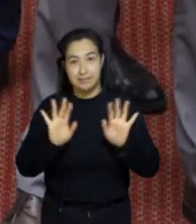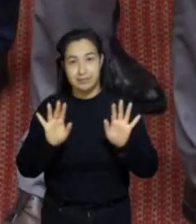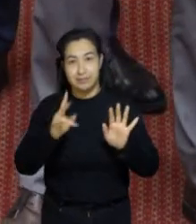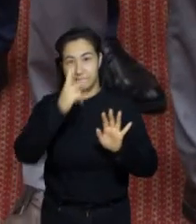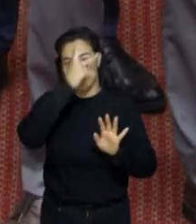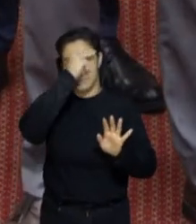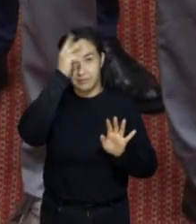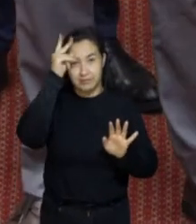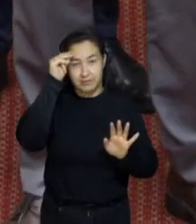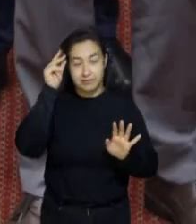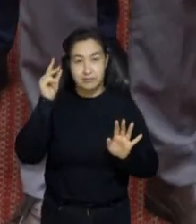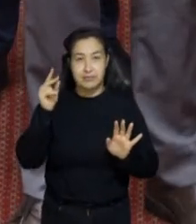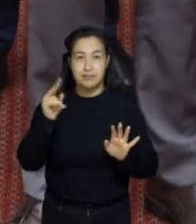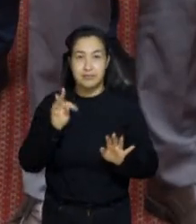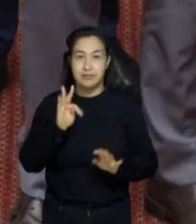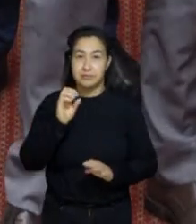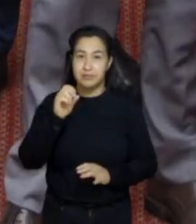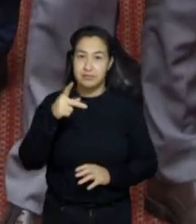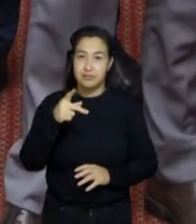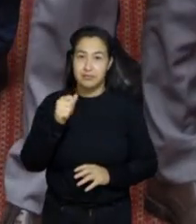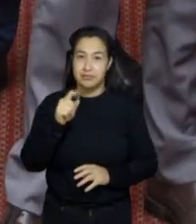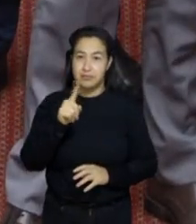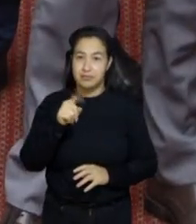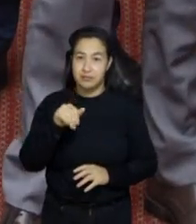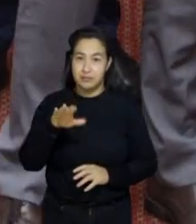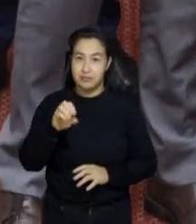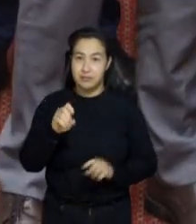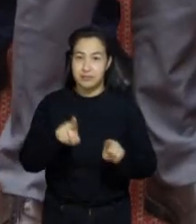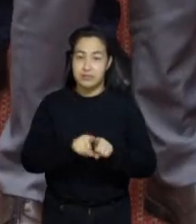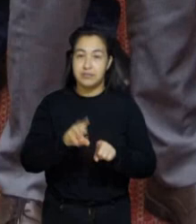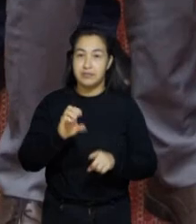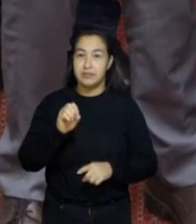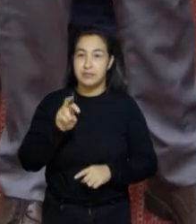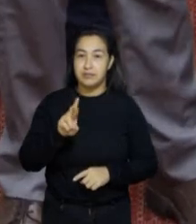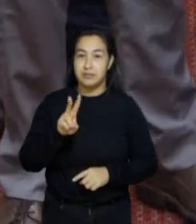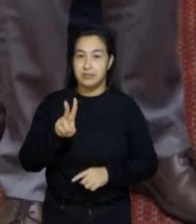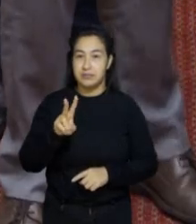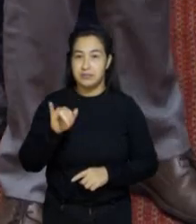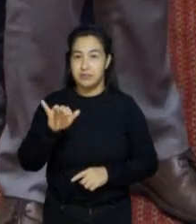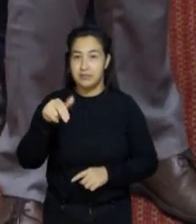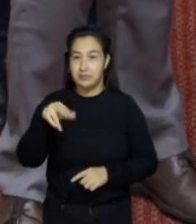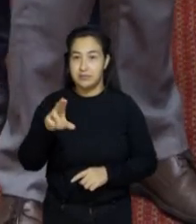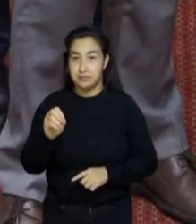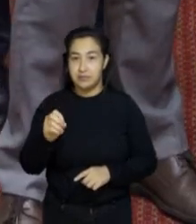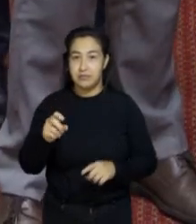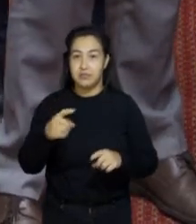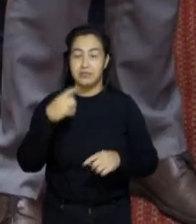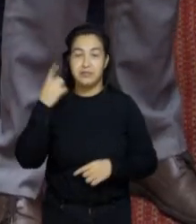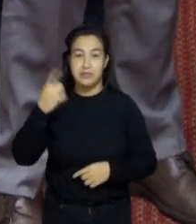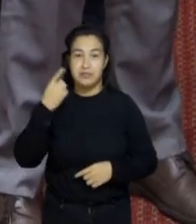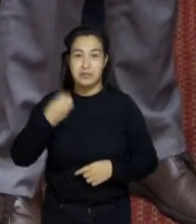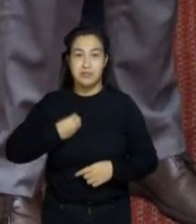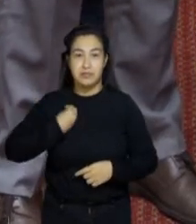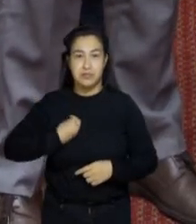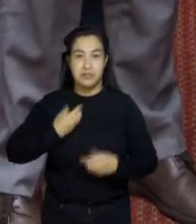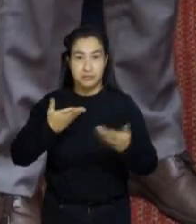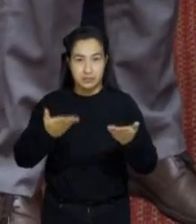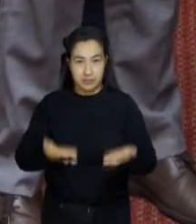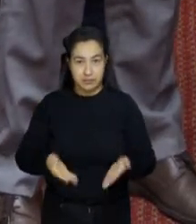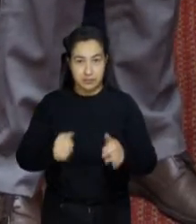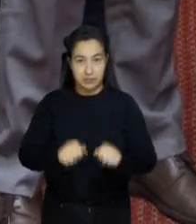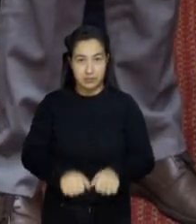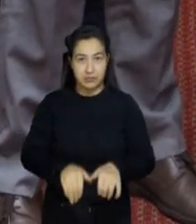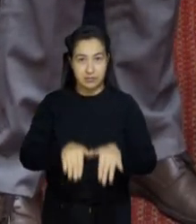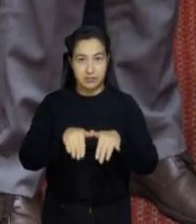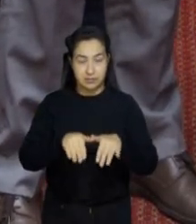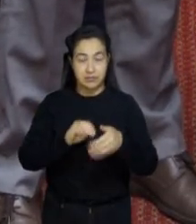nos apresentam com as suas presenças, os deputados presentes nessa sessão. Cumprimentar e parabenizar aqui